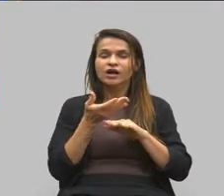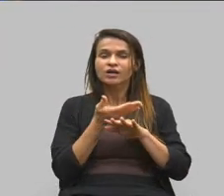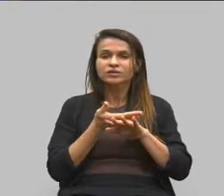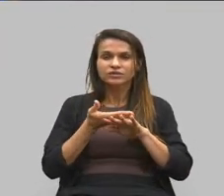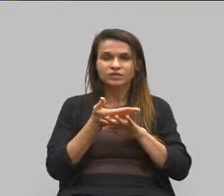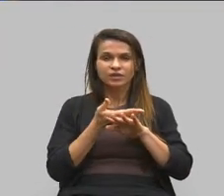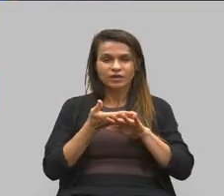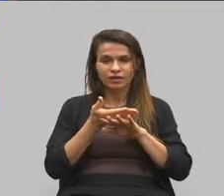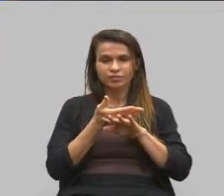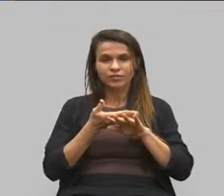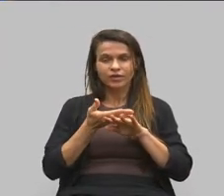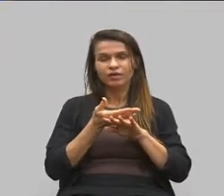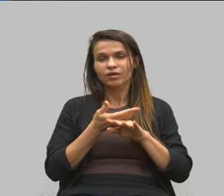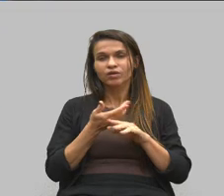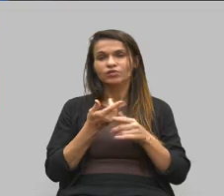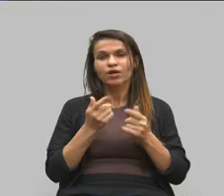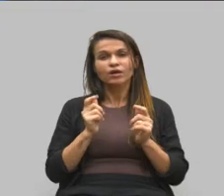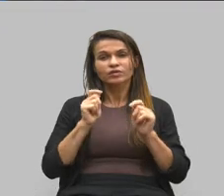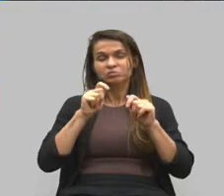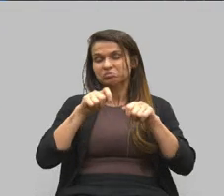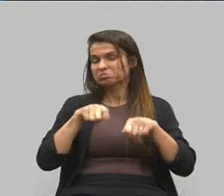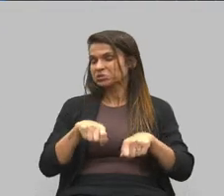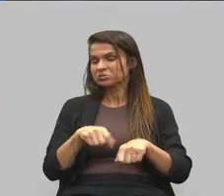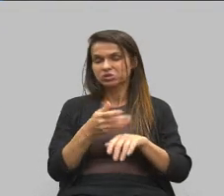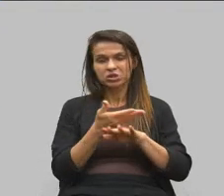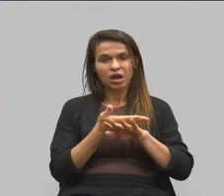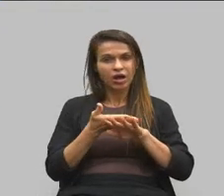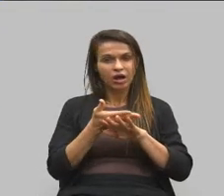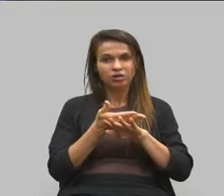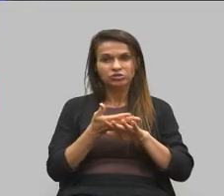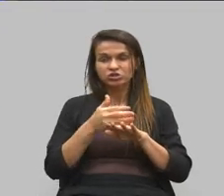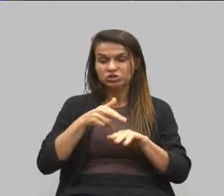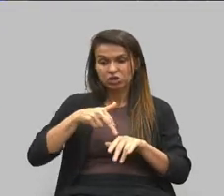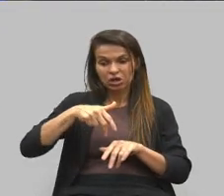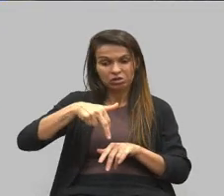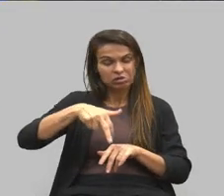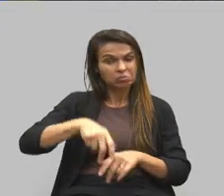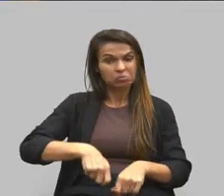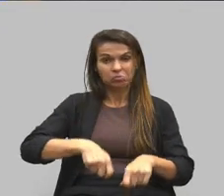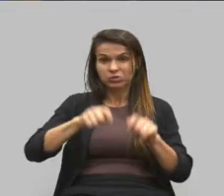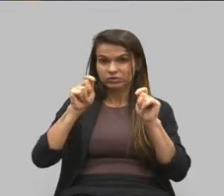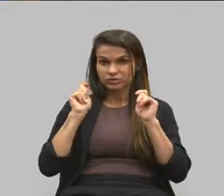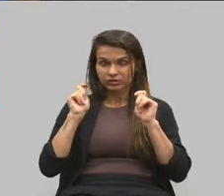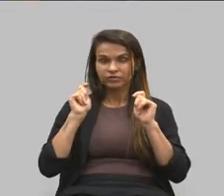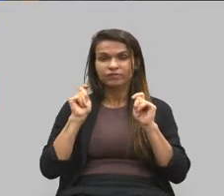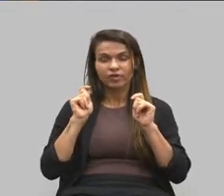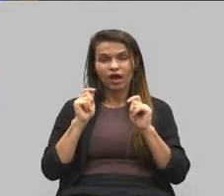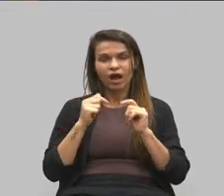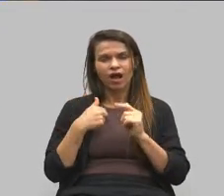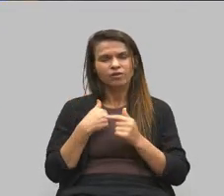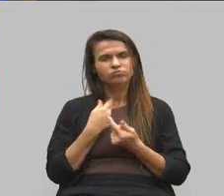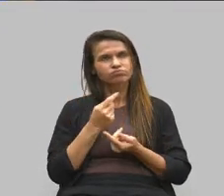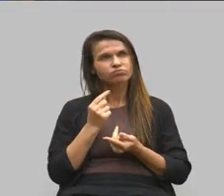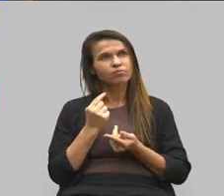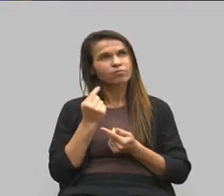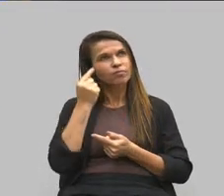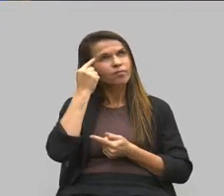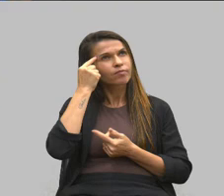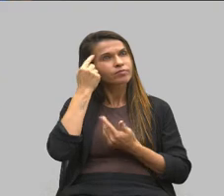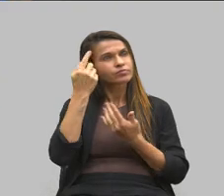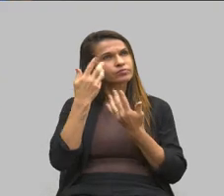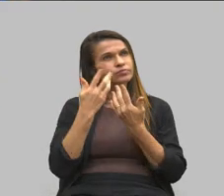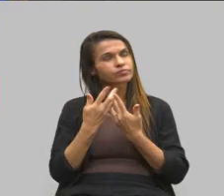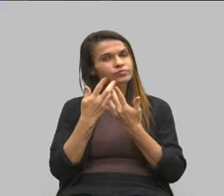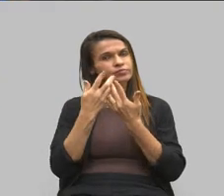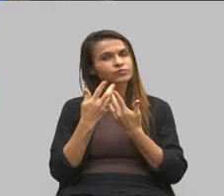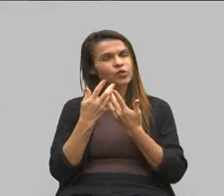possibilidade de reabilitar de andar e aí a gente pode se perguntar o